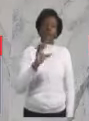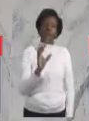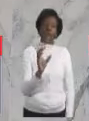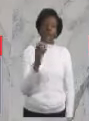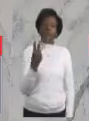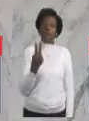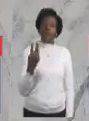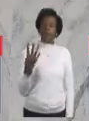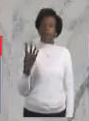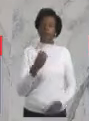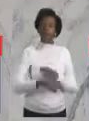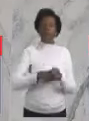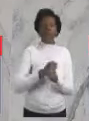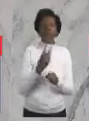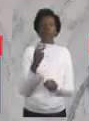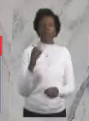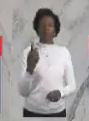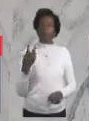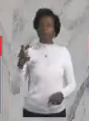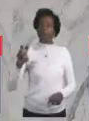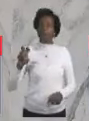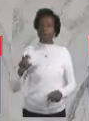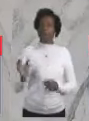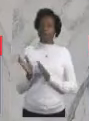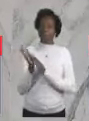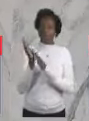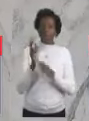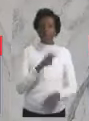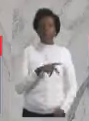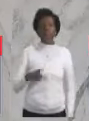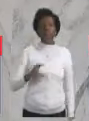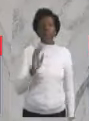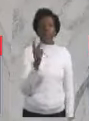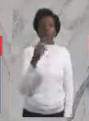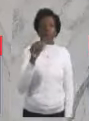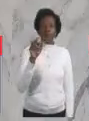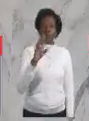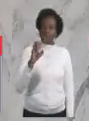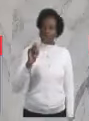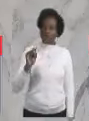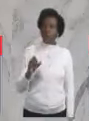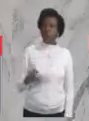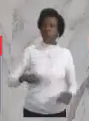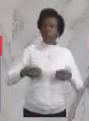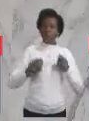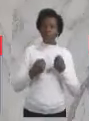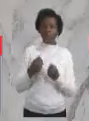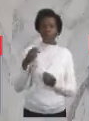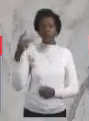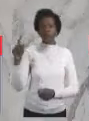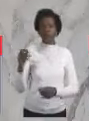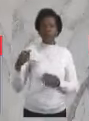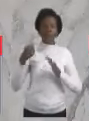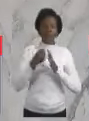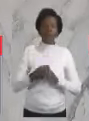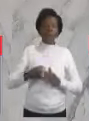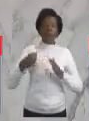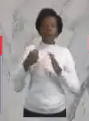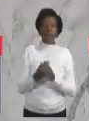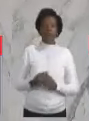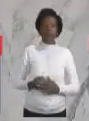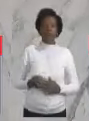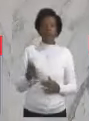24 de 2015 parabéns o professor Charles pela mobilização pelo seu empenho por estar na luta